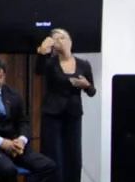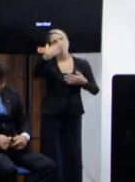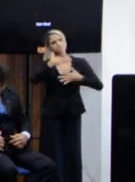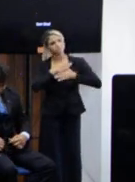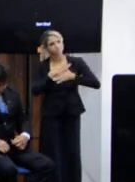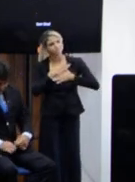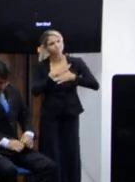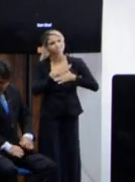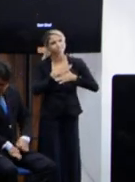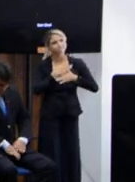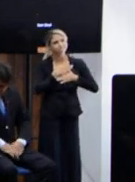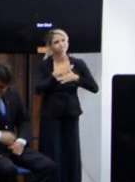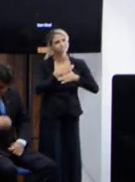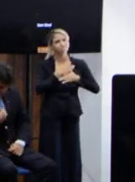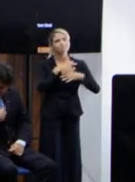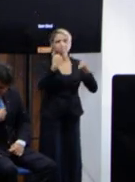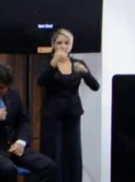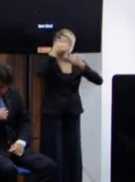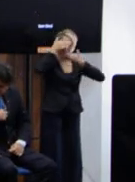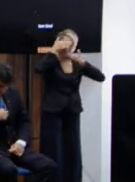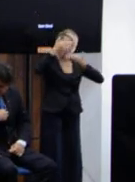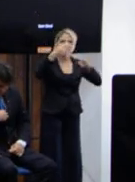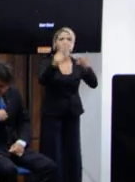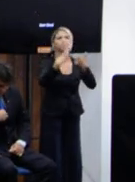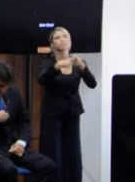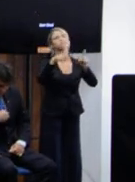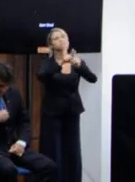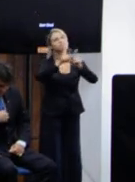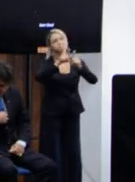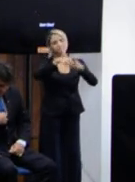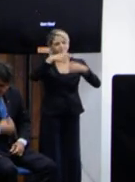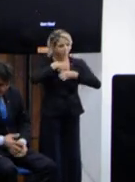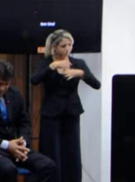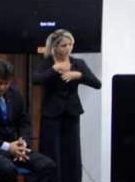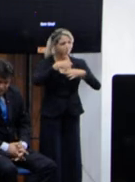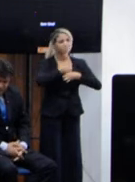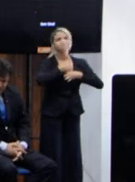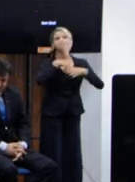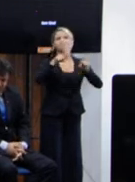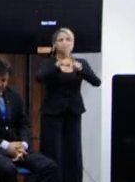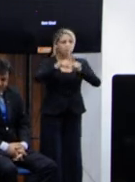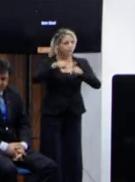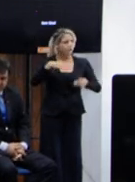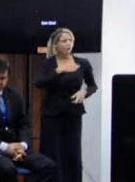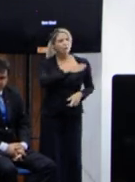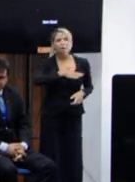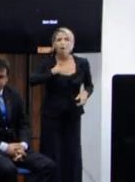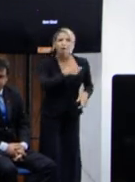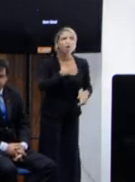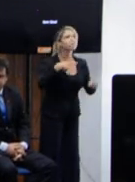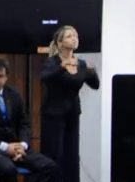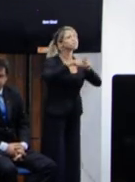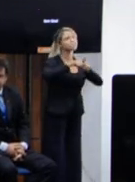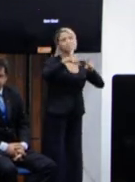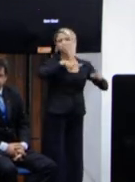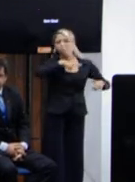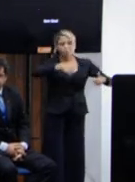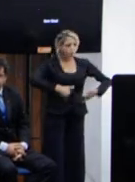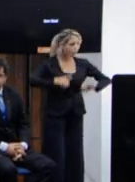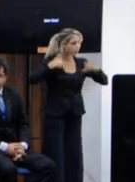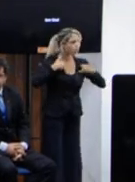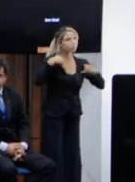dia da reciprocidade que é imensa, o quanto eu gosto, o quanto eu admiro, não só ele, como toda a sua